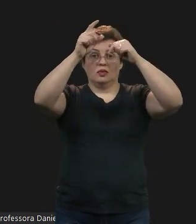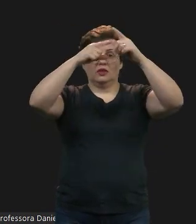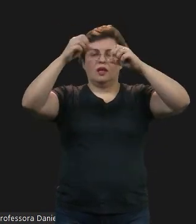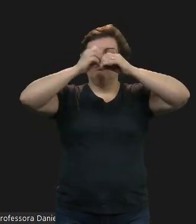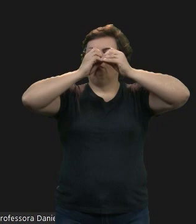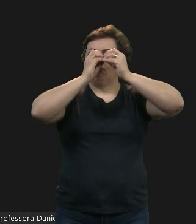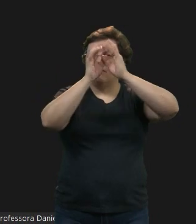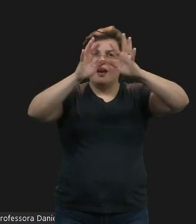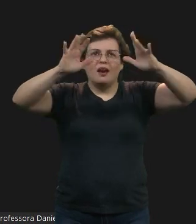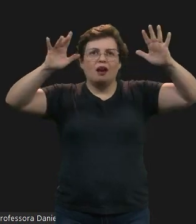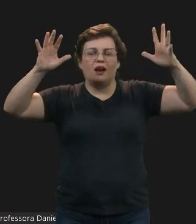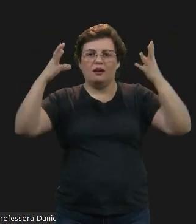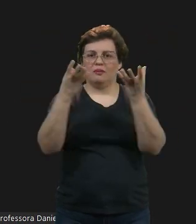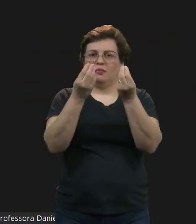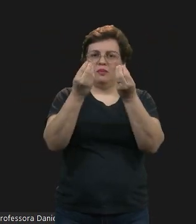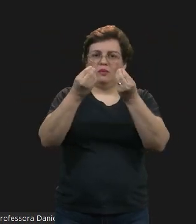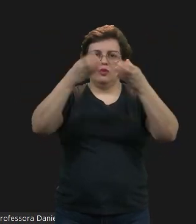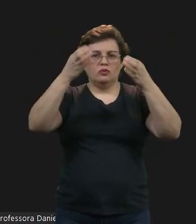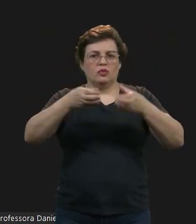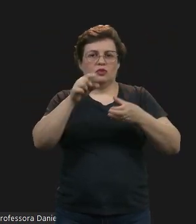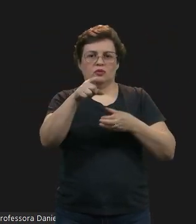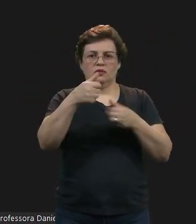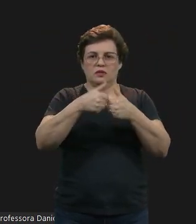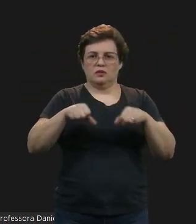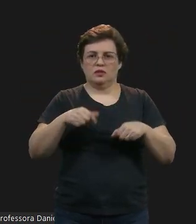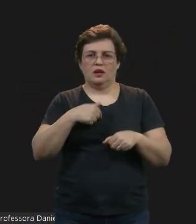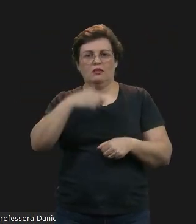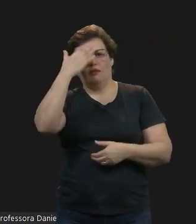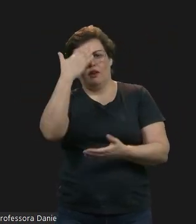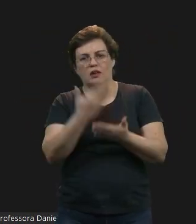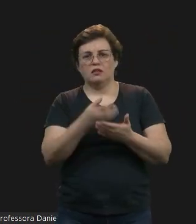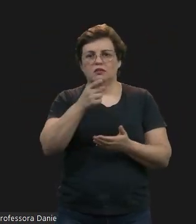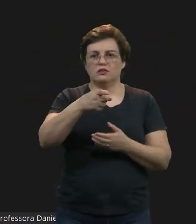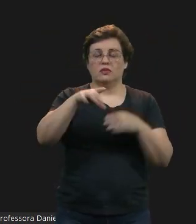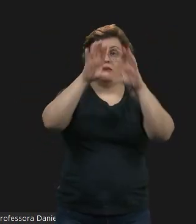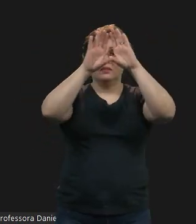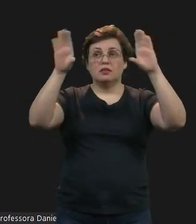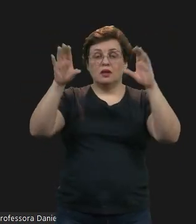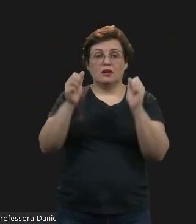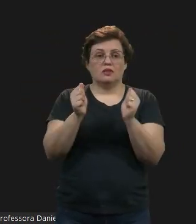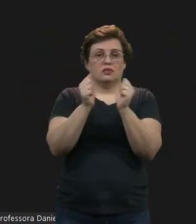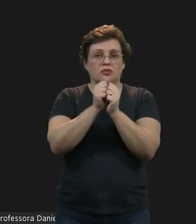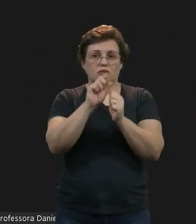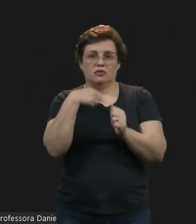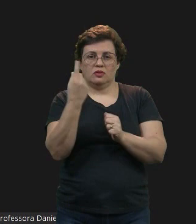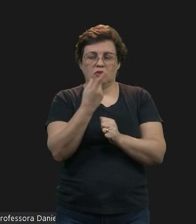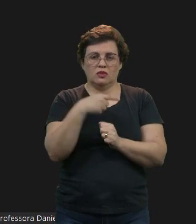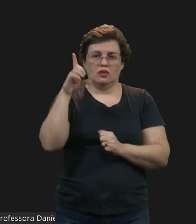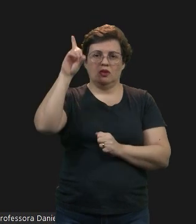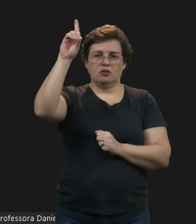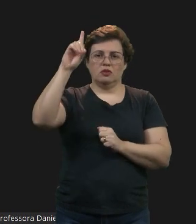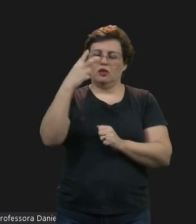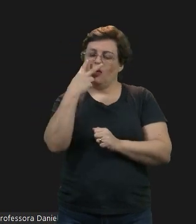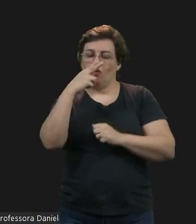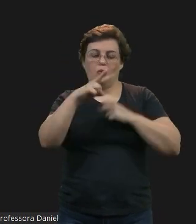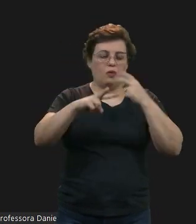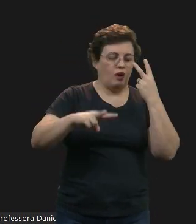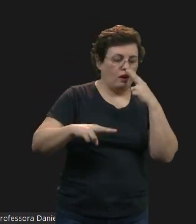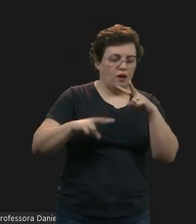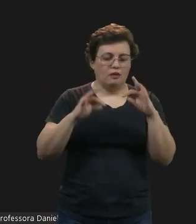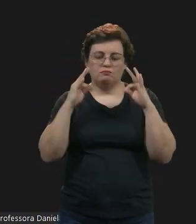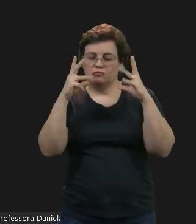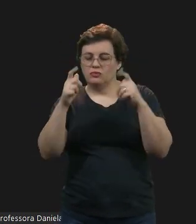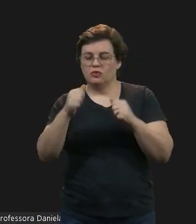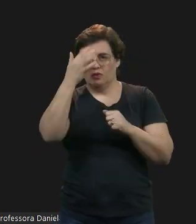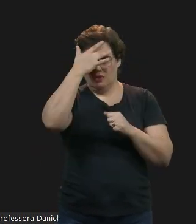brilhe muito, onde você estiver. Eu tenho certeza que você está no céu, ao lado do nosso Deus, olhando por todos os seus